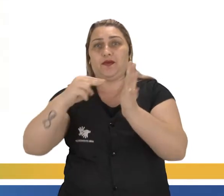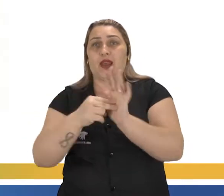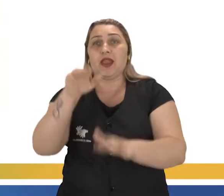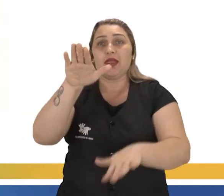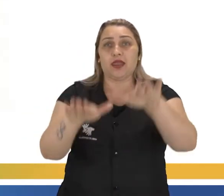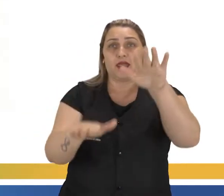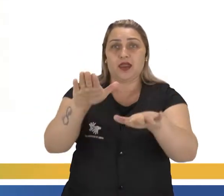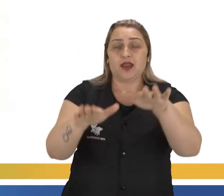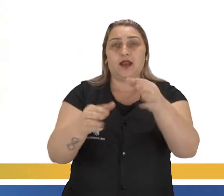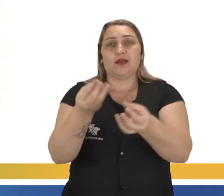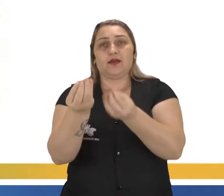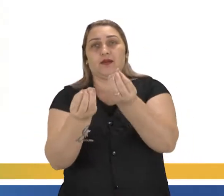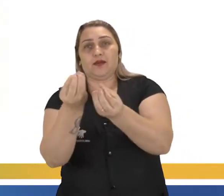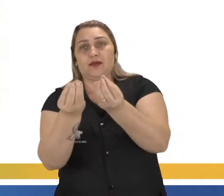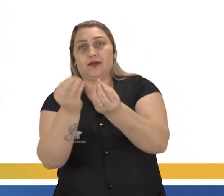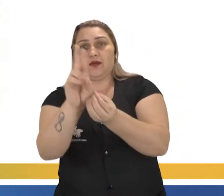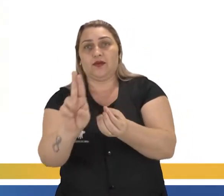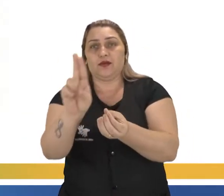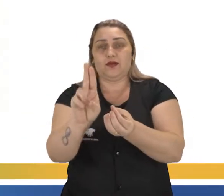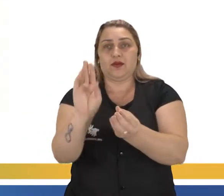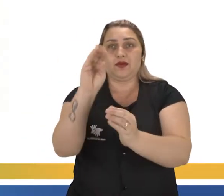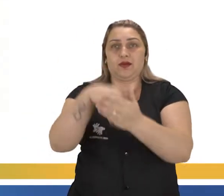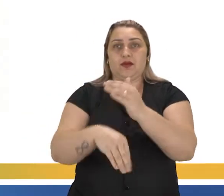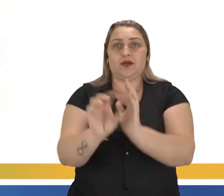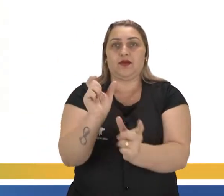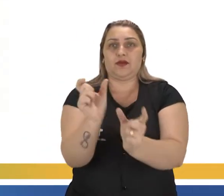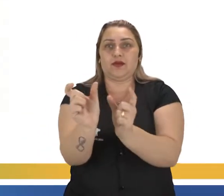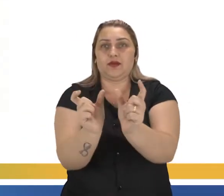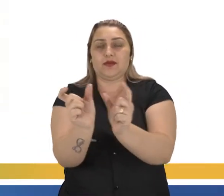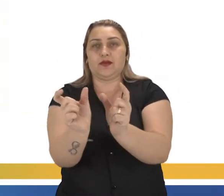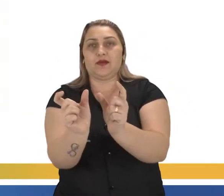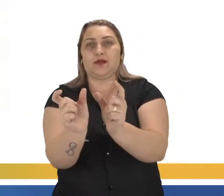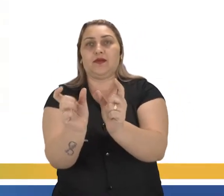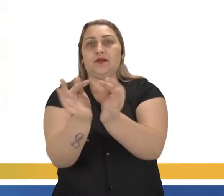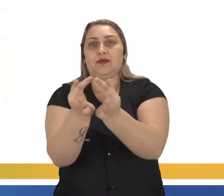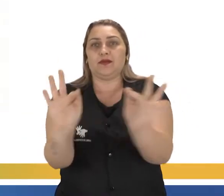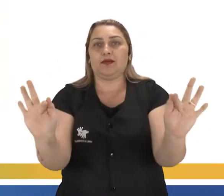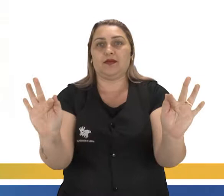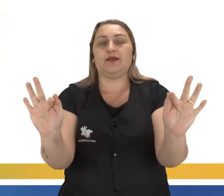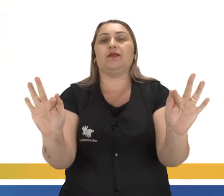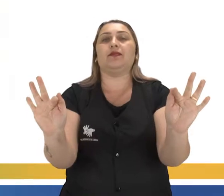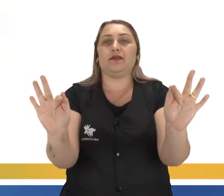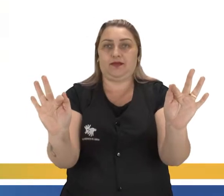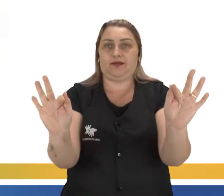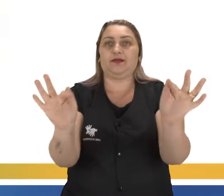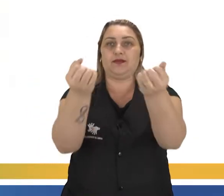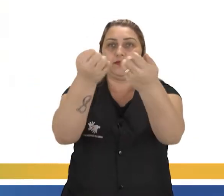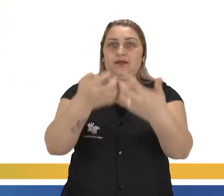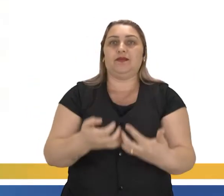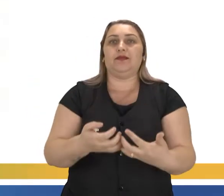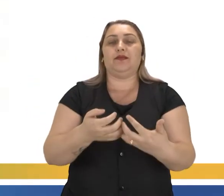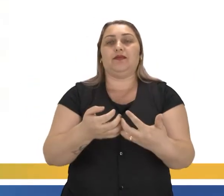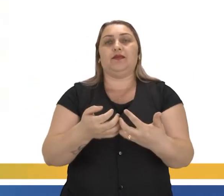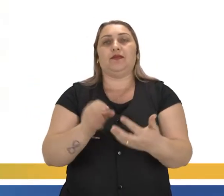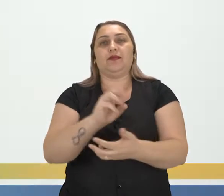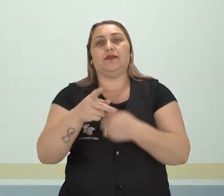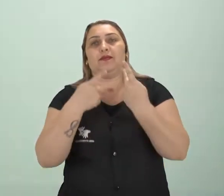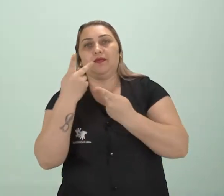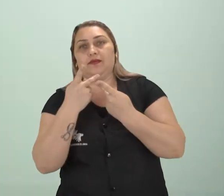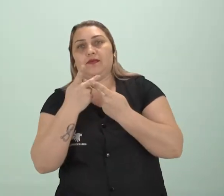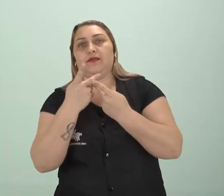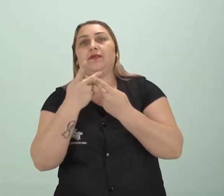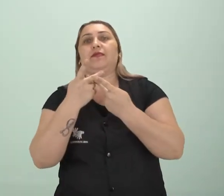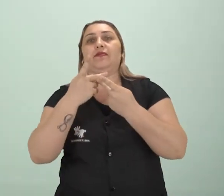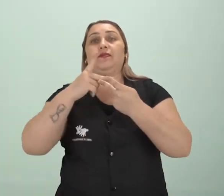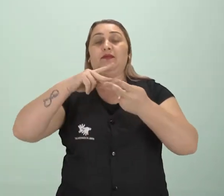depender da posição ou do uso dela dentro da frase ou daquilo que está sendo dito. Isso são